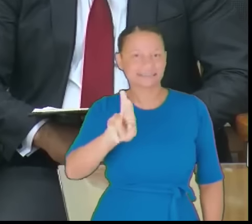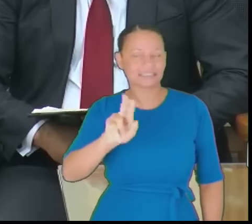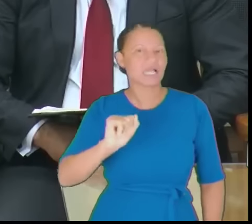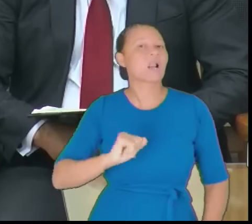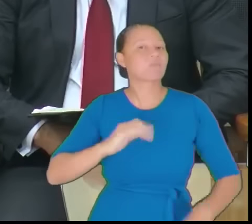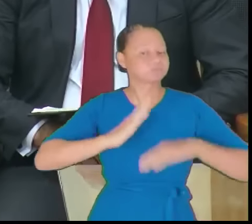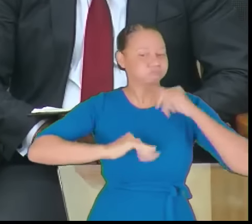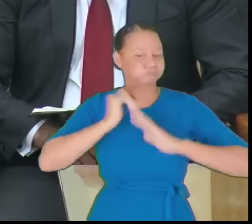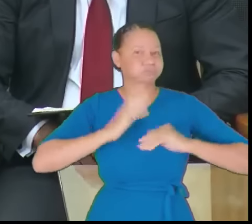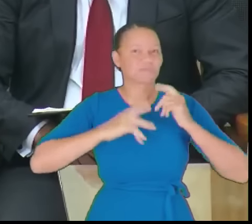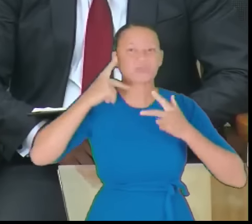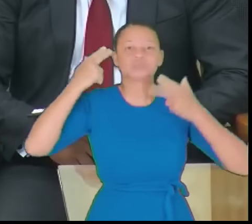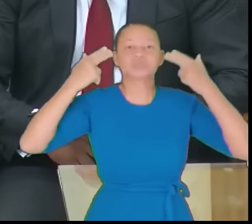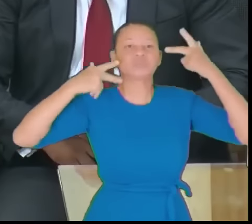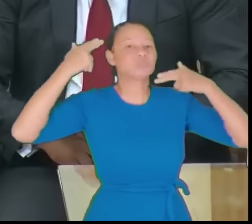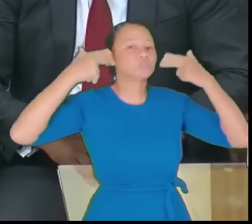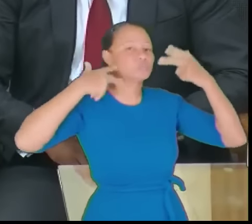Cirurgião plástico. Já morreu.